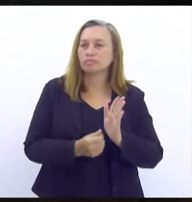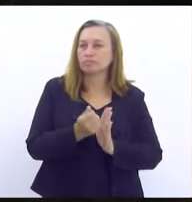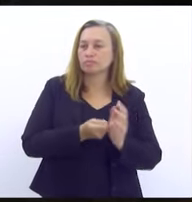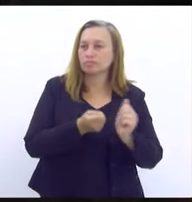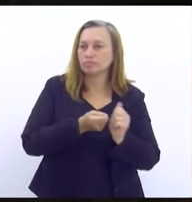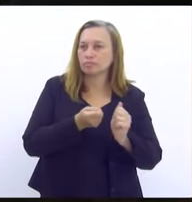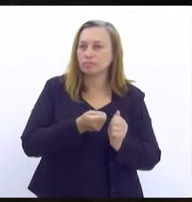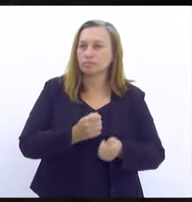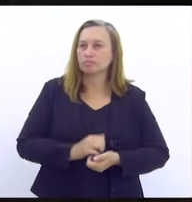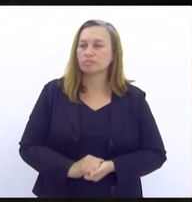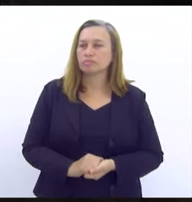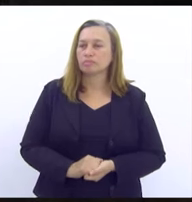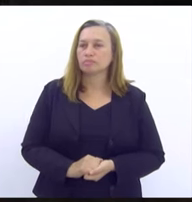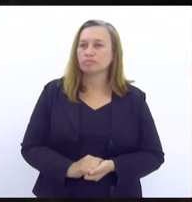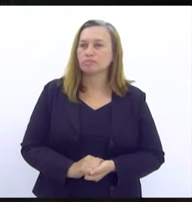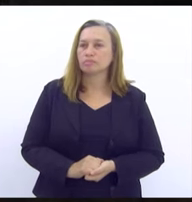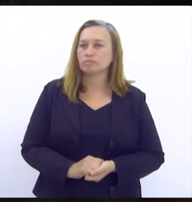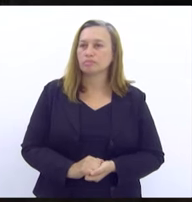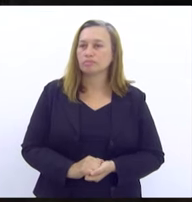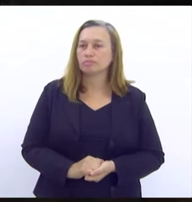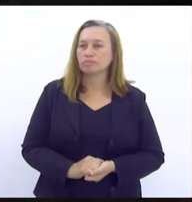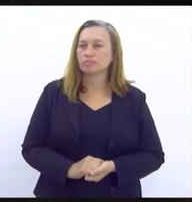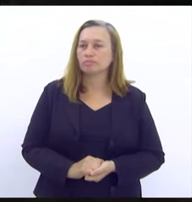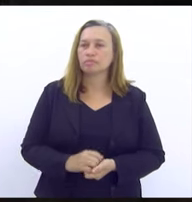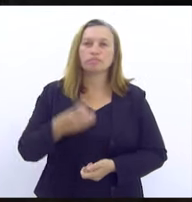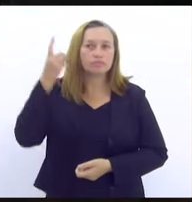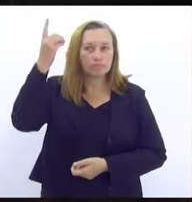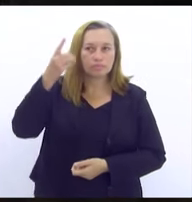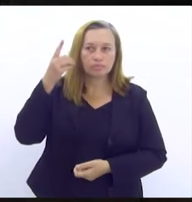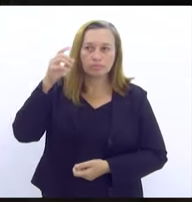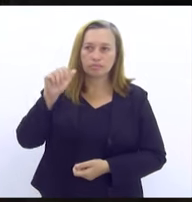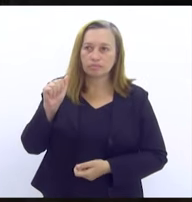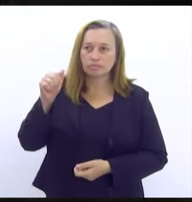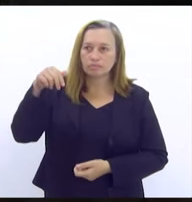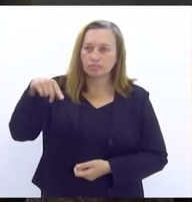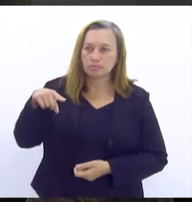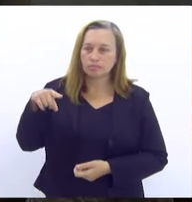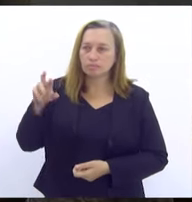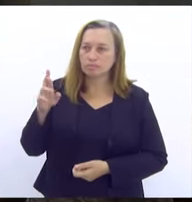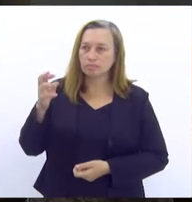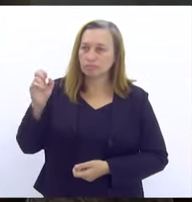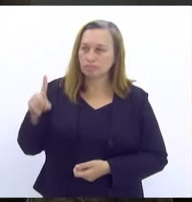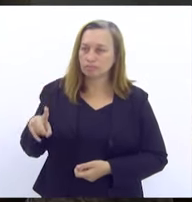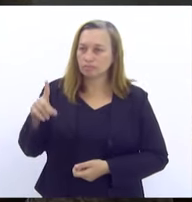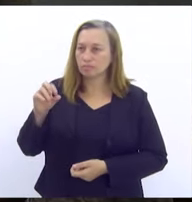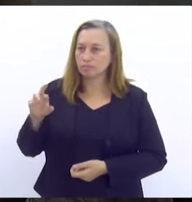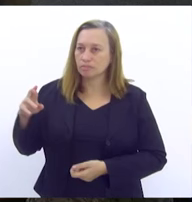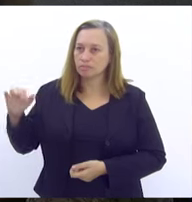Fiscalização Financeira e Controle. Deputado André Correia.